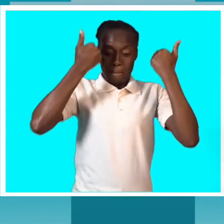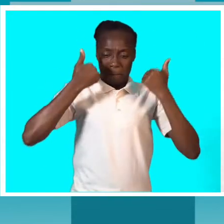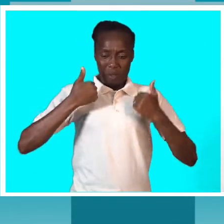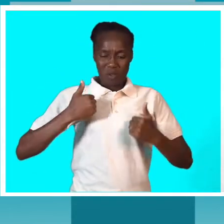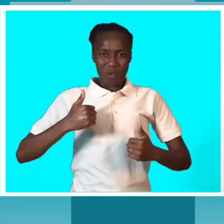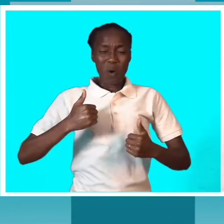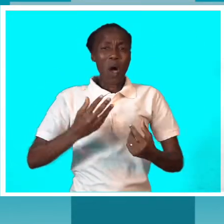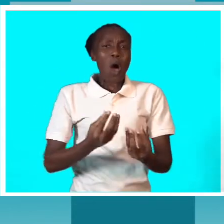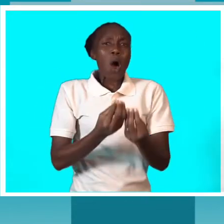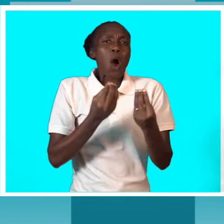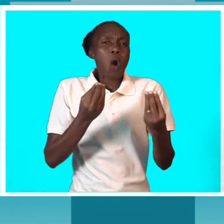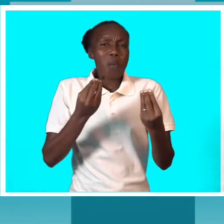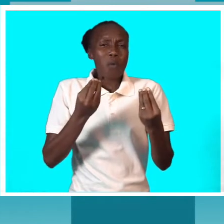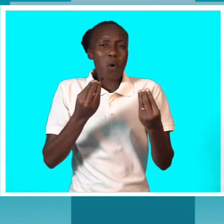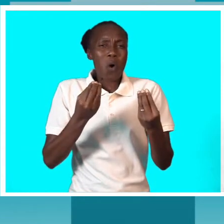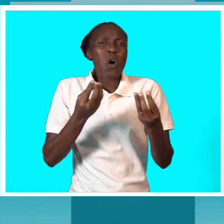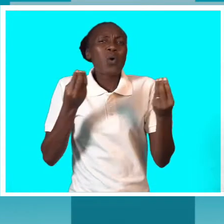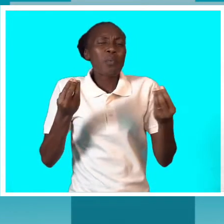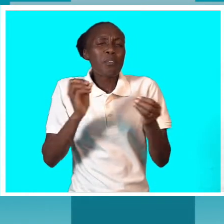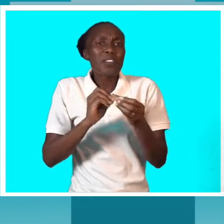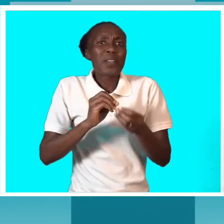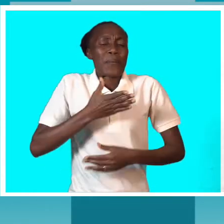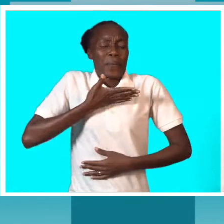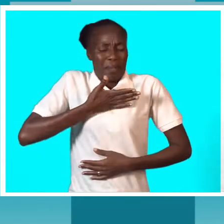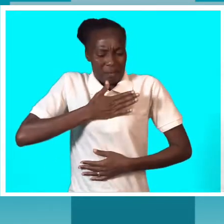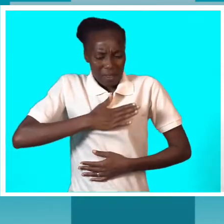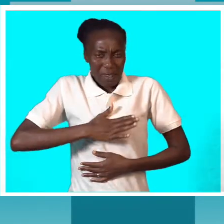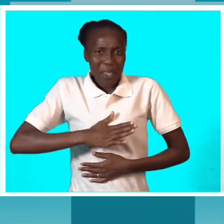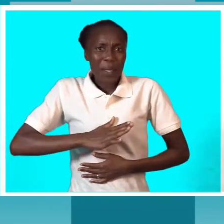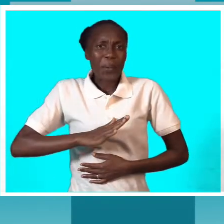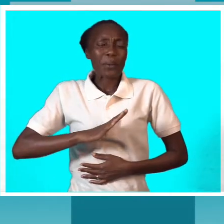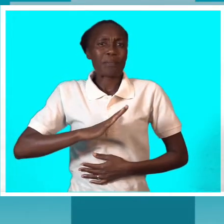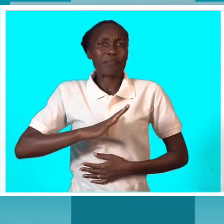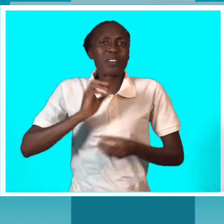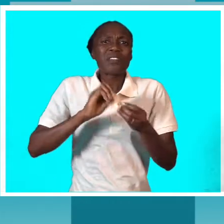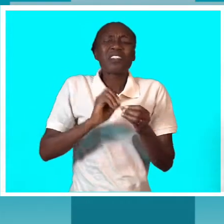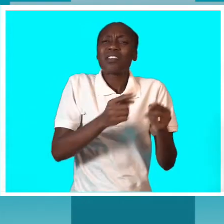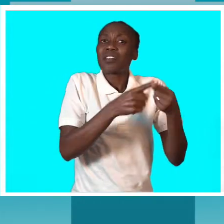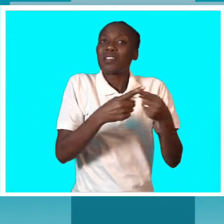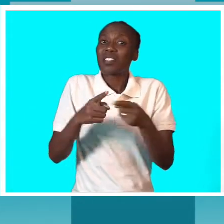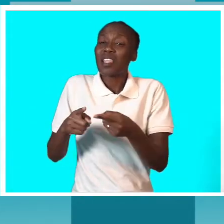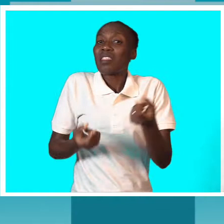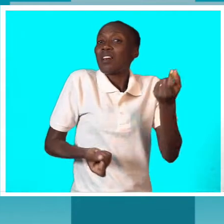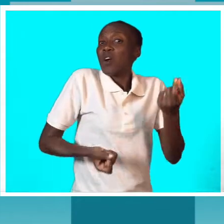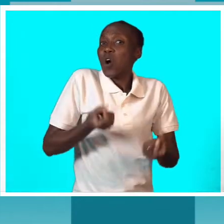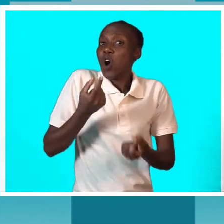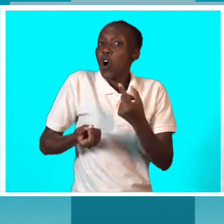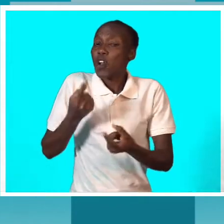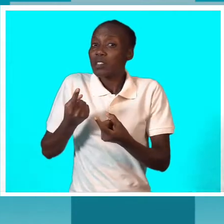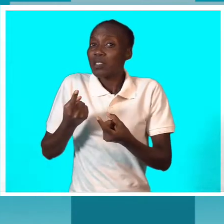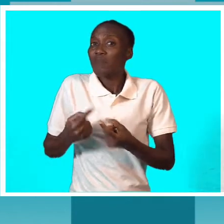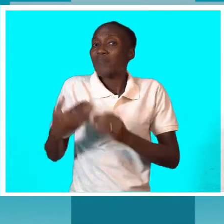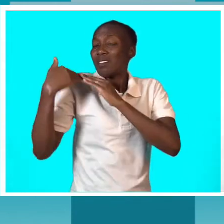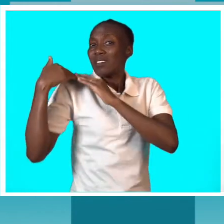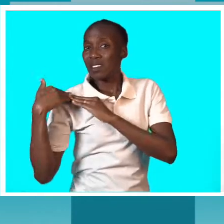Com desejos de realizar determinadas tarefas, vontades, pulsões primitivas mesmo como